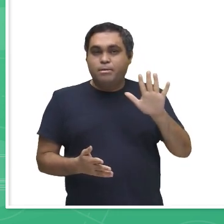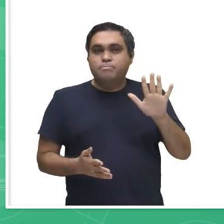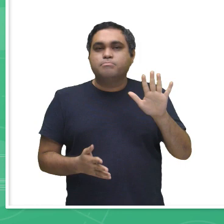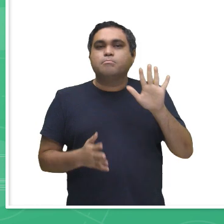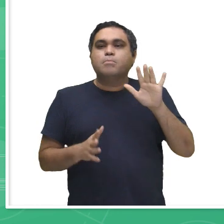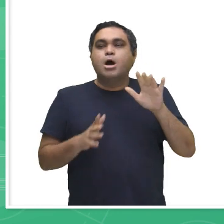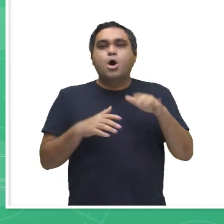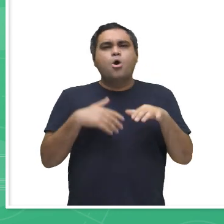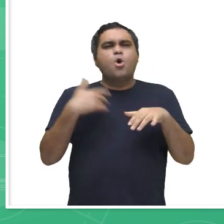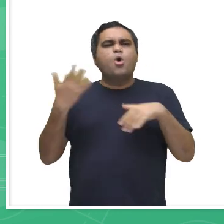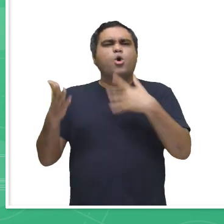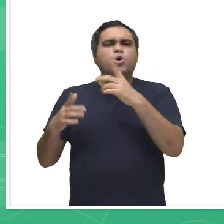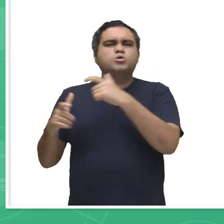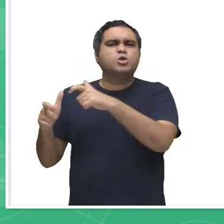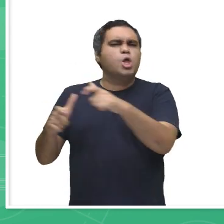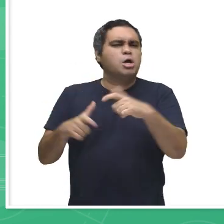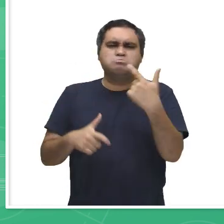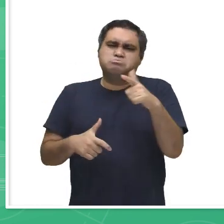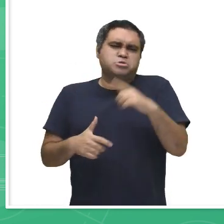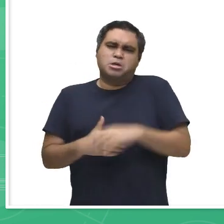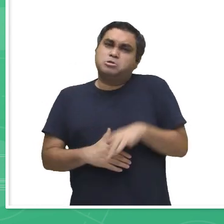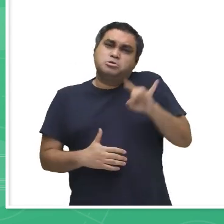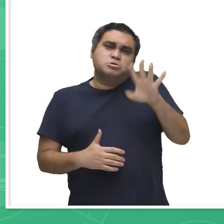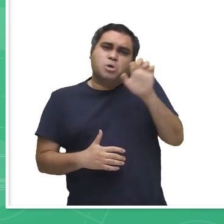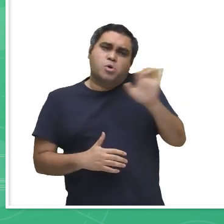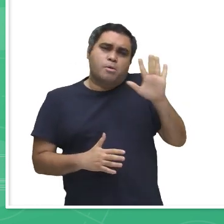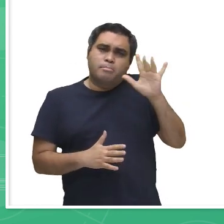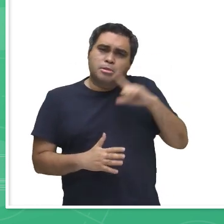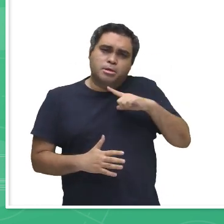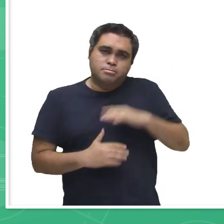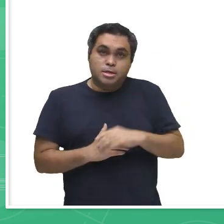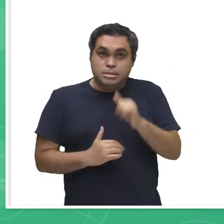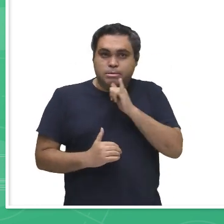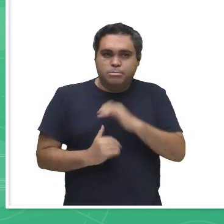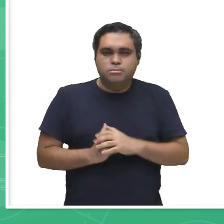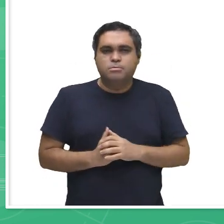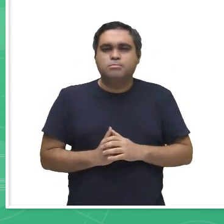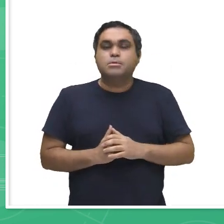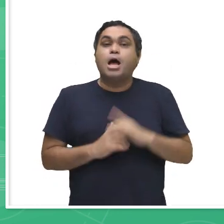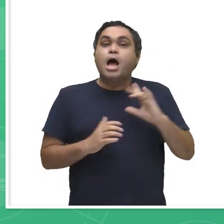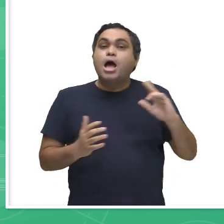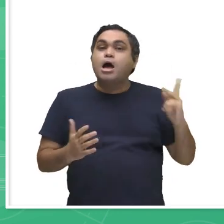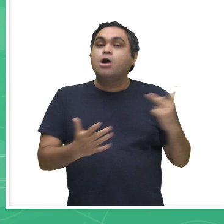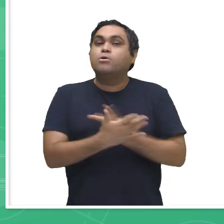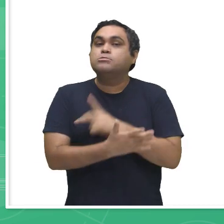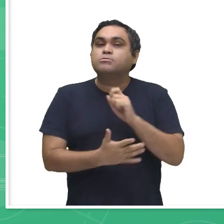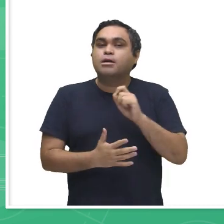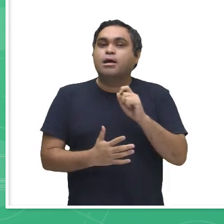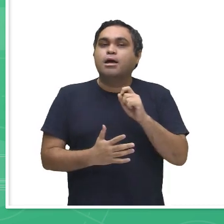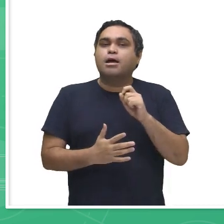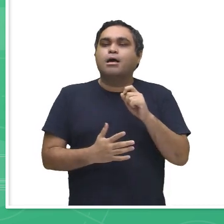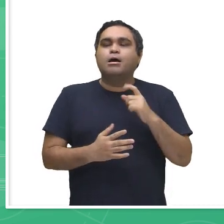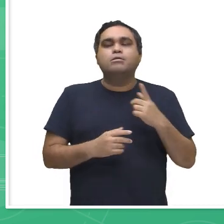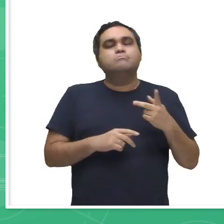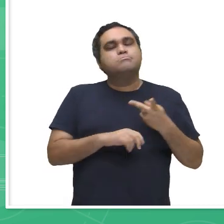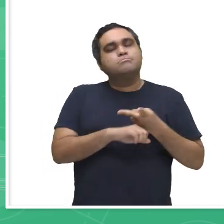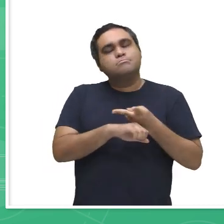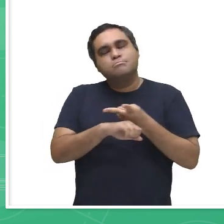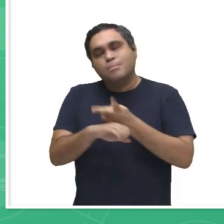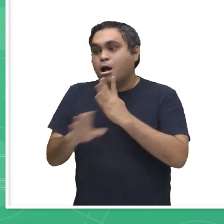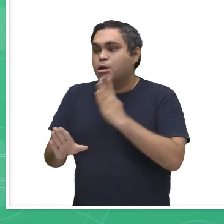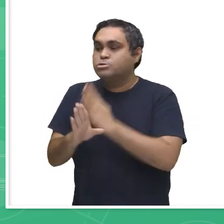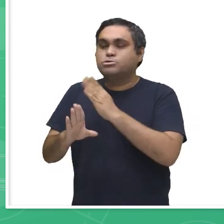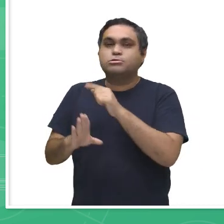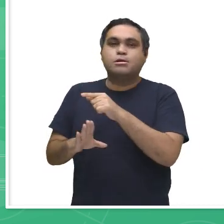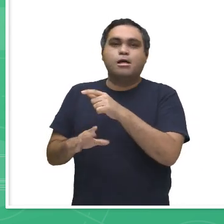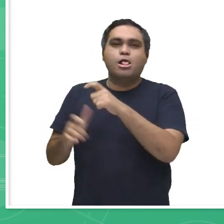existe nada além disso daí. O que acontece? Vamos começar a descobrir que existem outras coisas sim, além